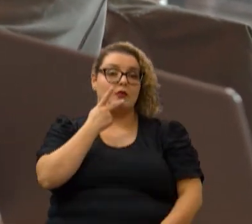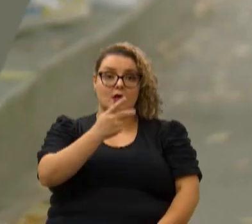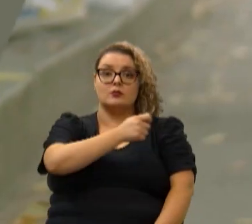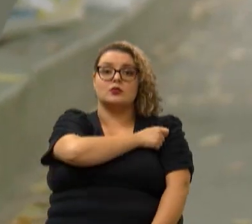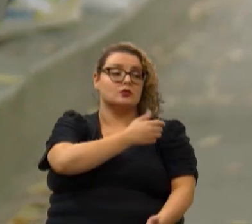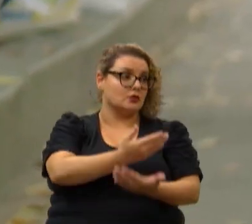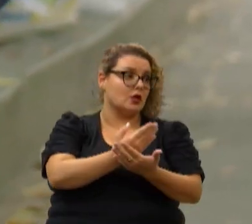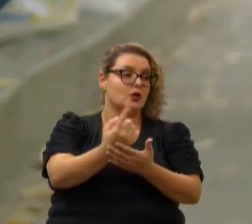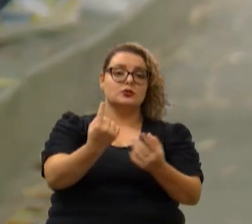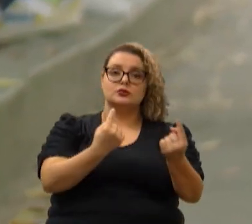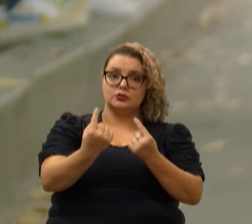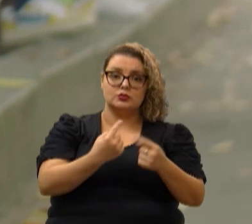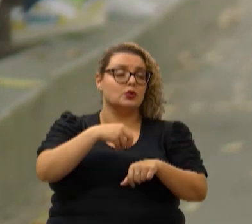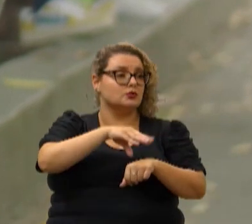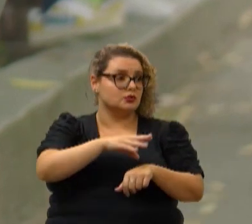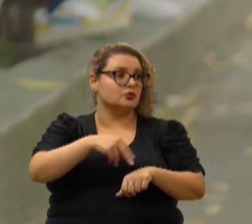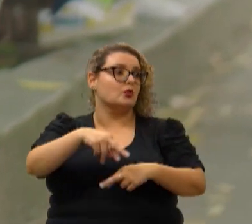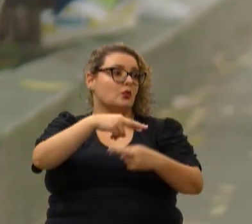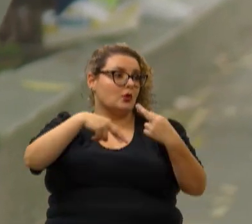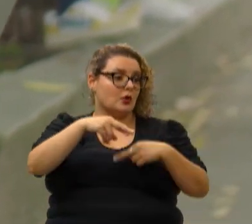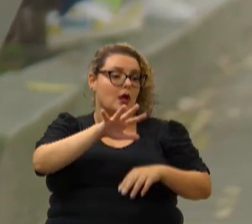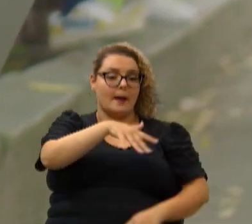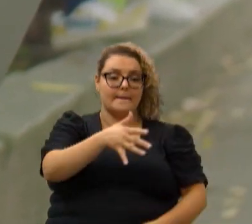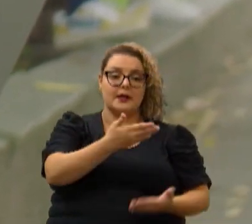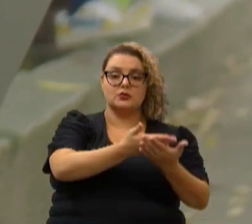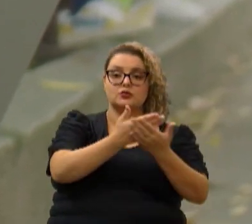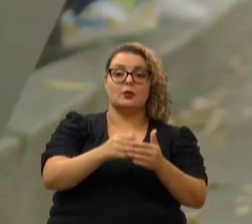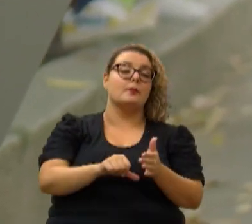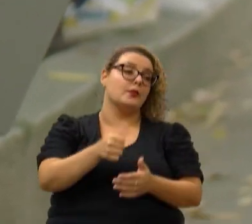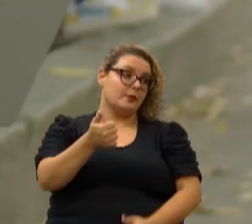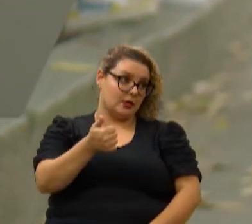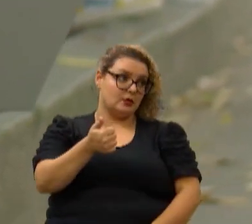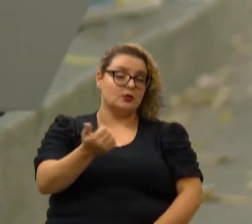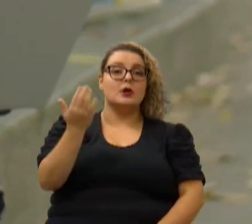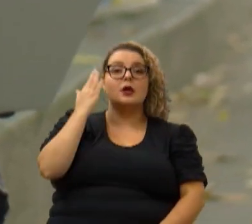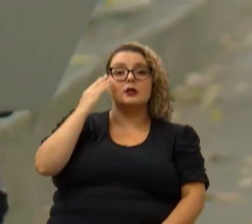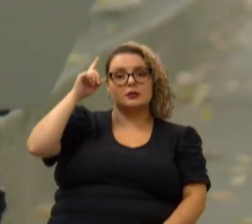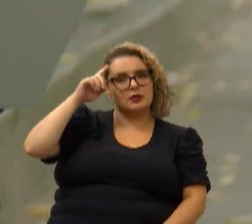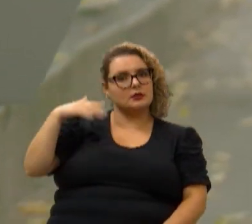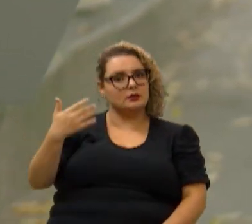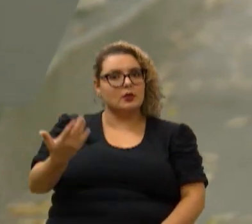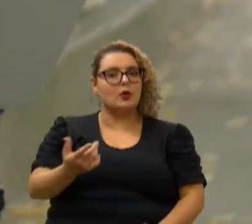os estudantes que me procuram com dicas em relação a plano de estudos primeiro, entenda a sua rotina. O que